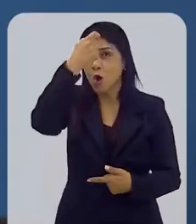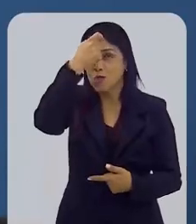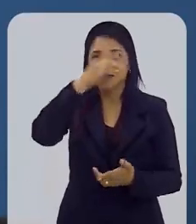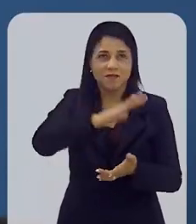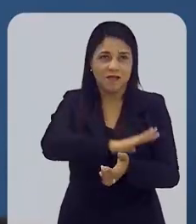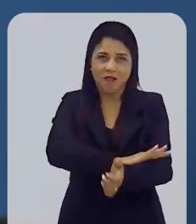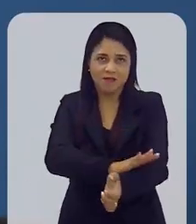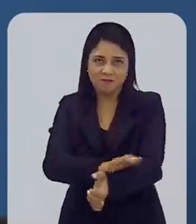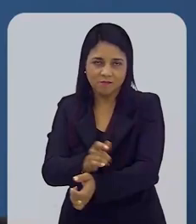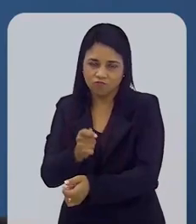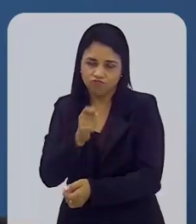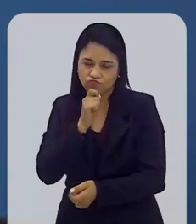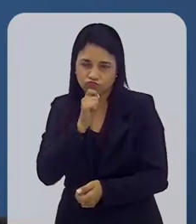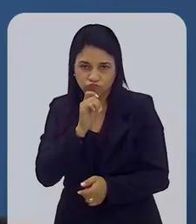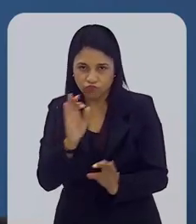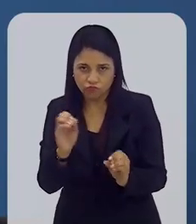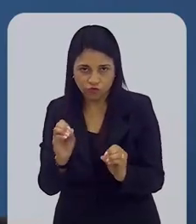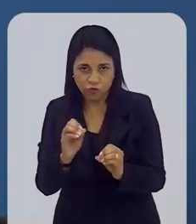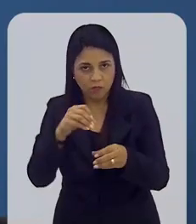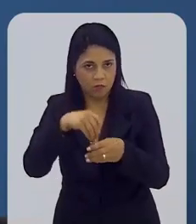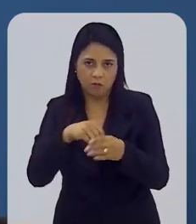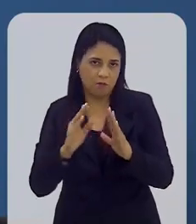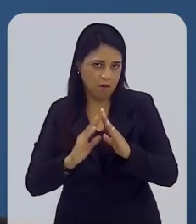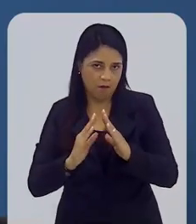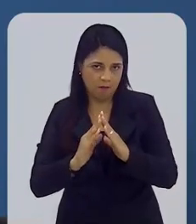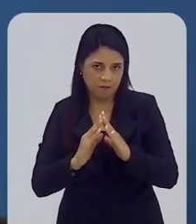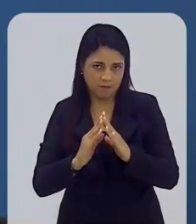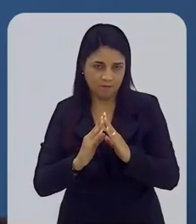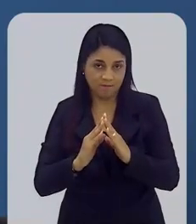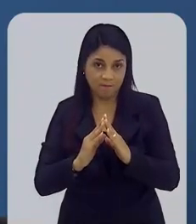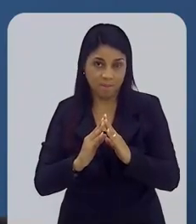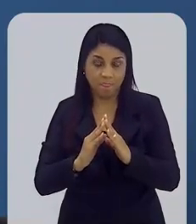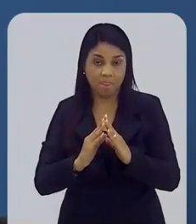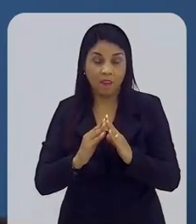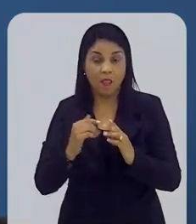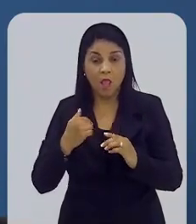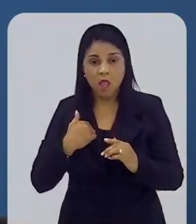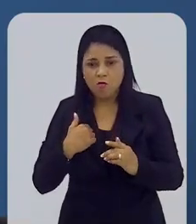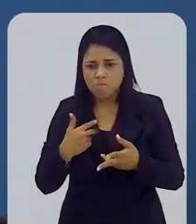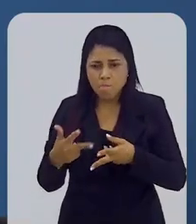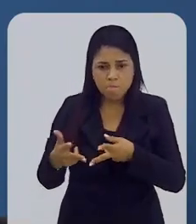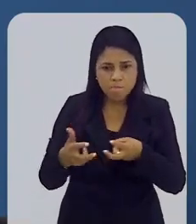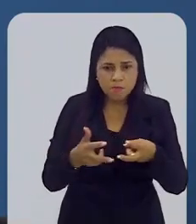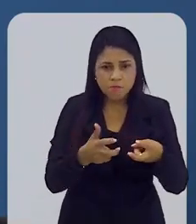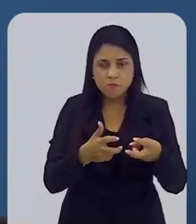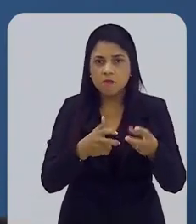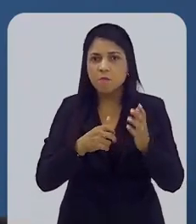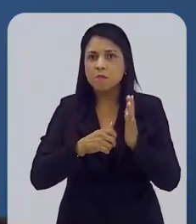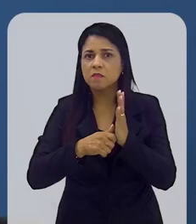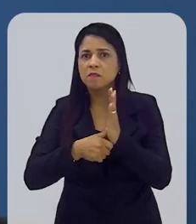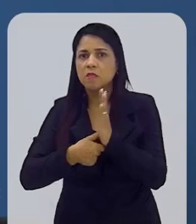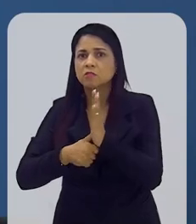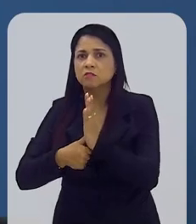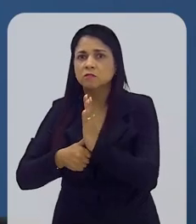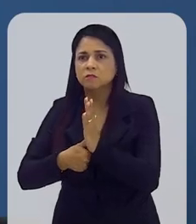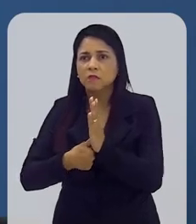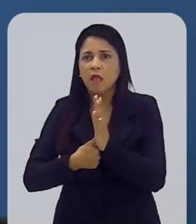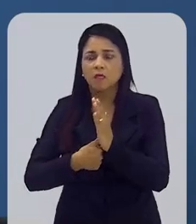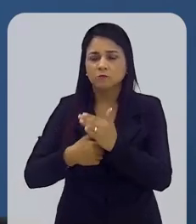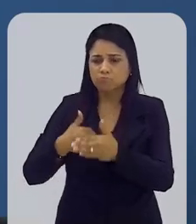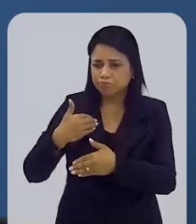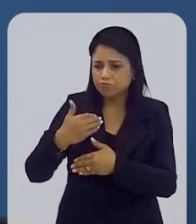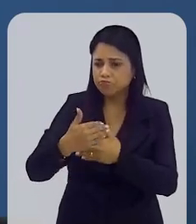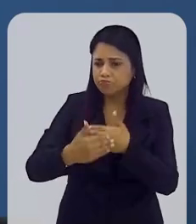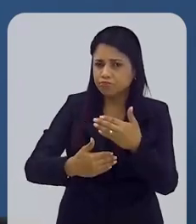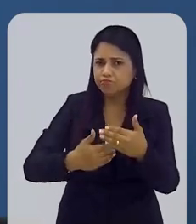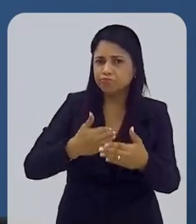consciência racial. Eu não tive uma consciência racial dentro da minha casa. Isso eu fui construindo com a minha identidade, com o